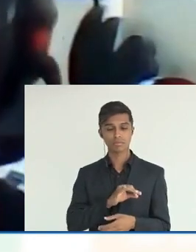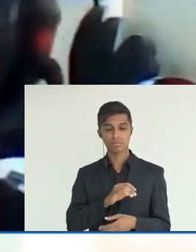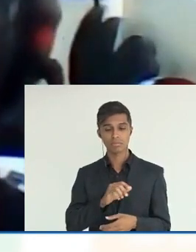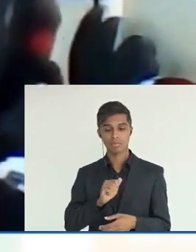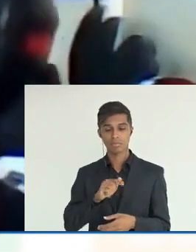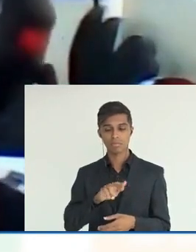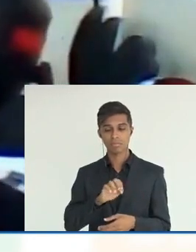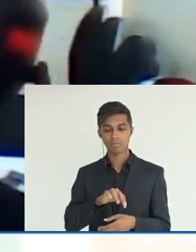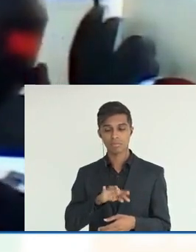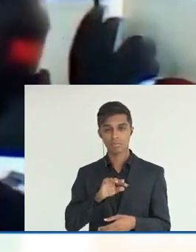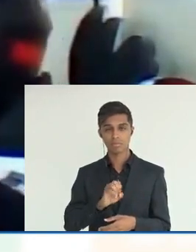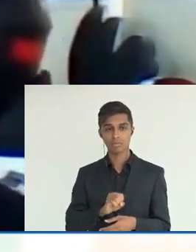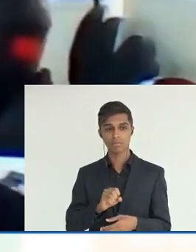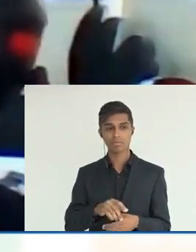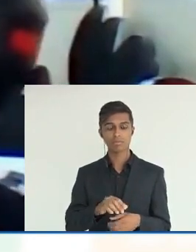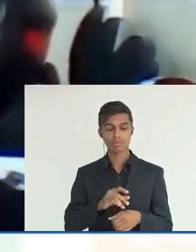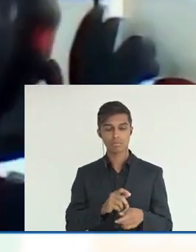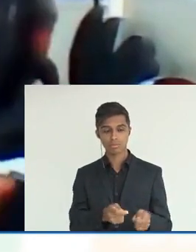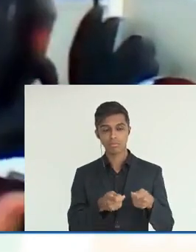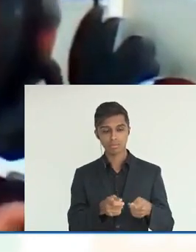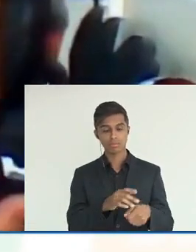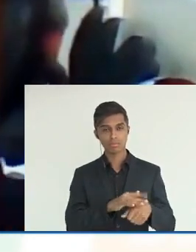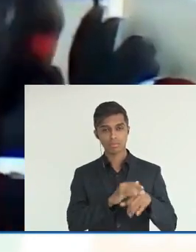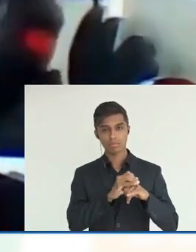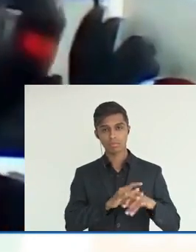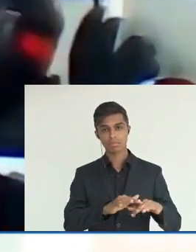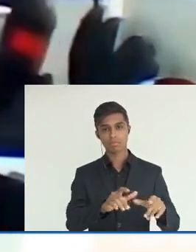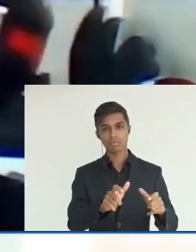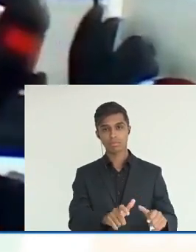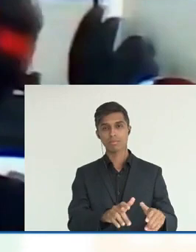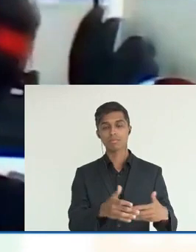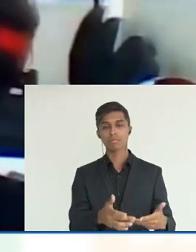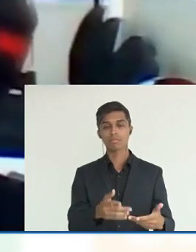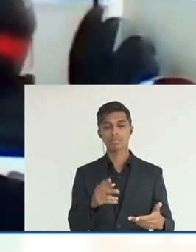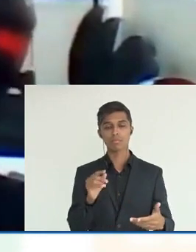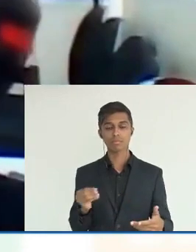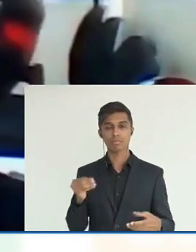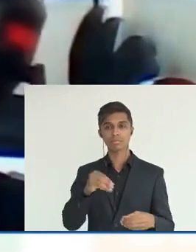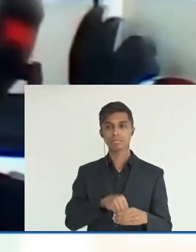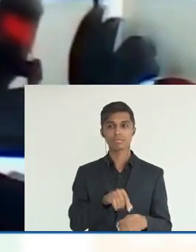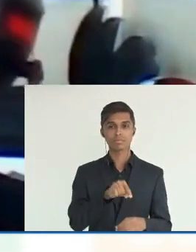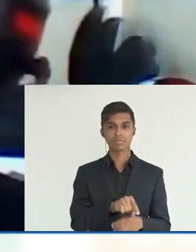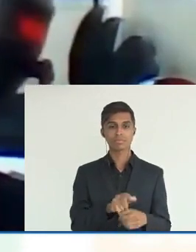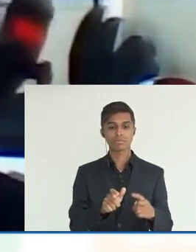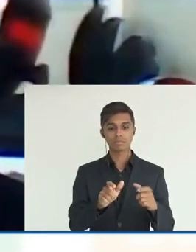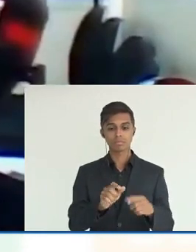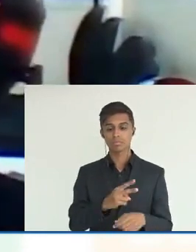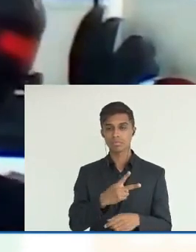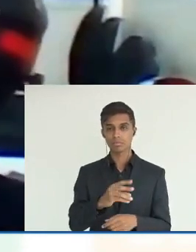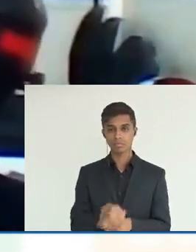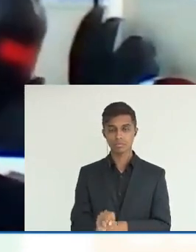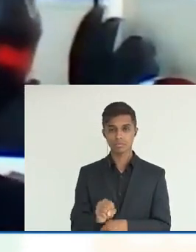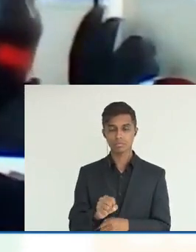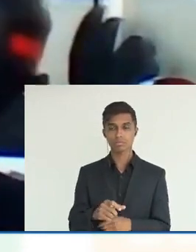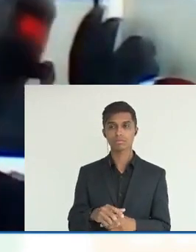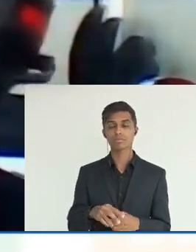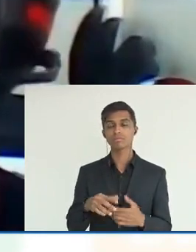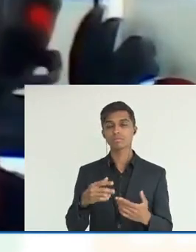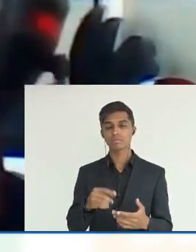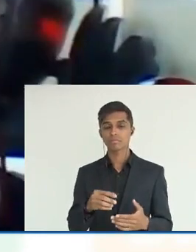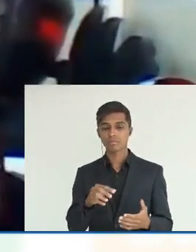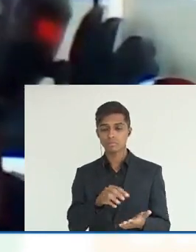Esses agentes de controle de endemias, eles ficam nas unidades de vigilância em saúde. Nessas 28 unidades de vigilância em